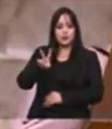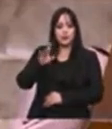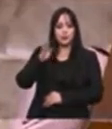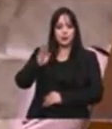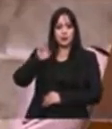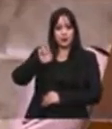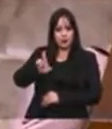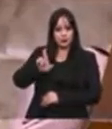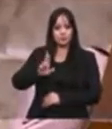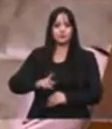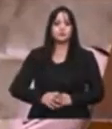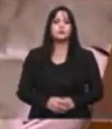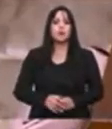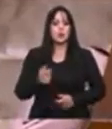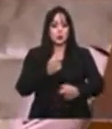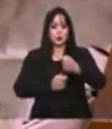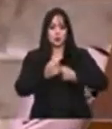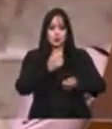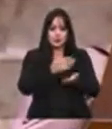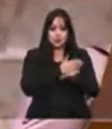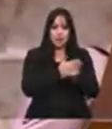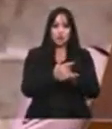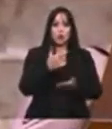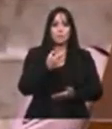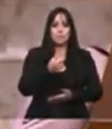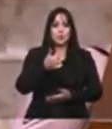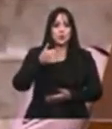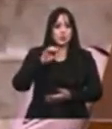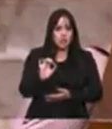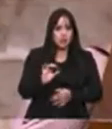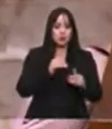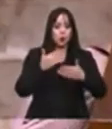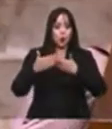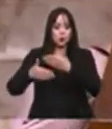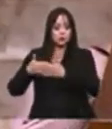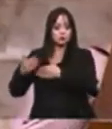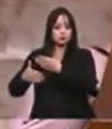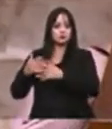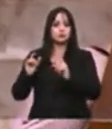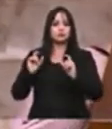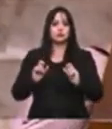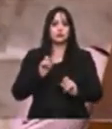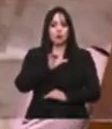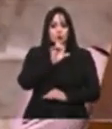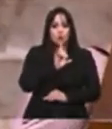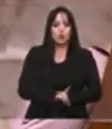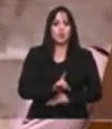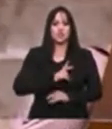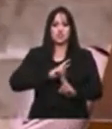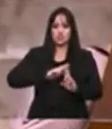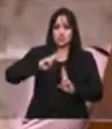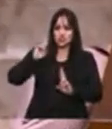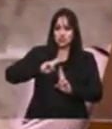Derivados do Brasil. As negociações iniciadas em 2010 foram conduzidas no âmbito da diretoria de